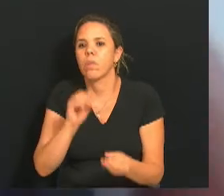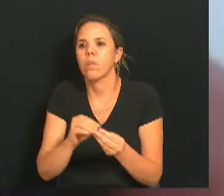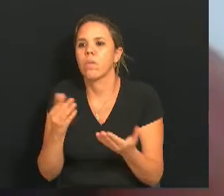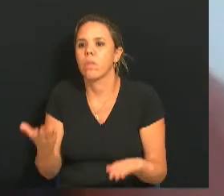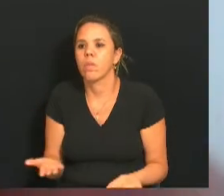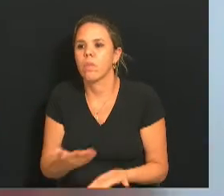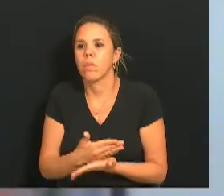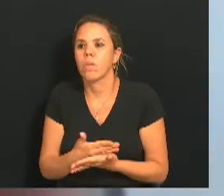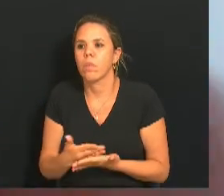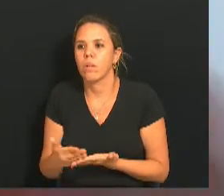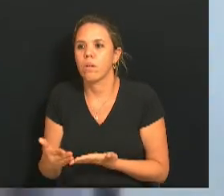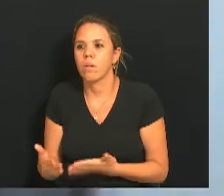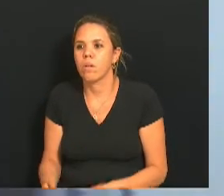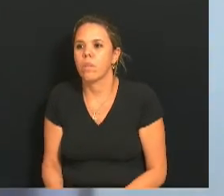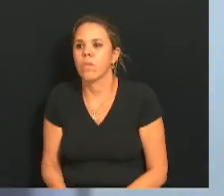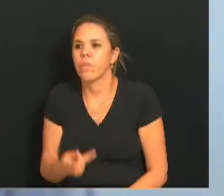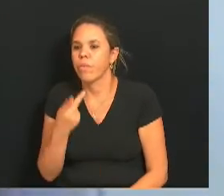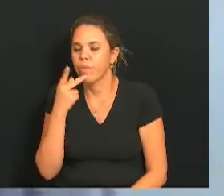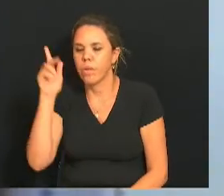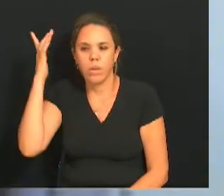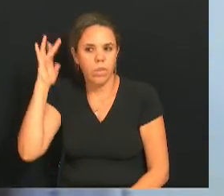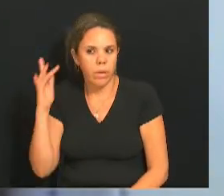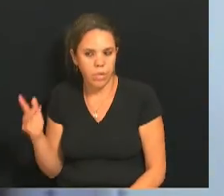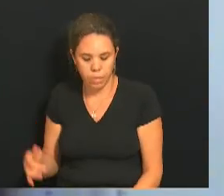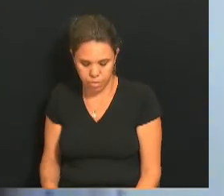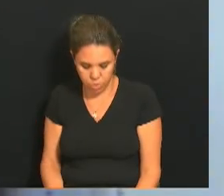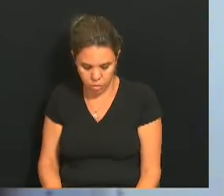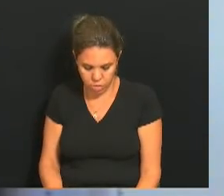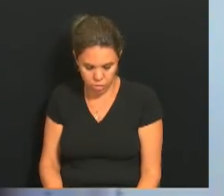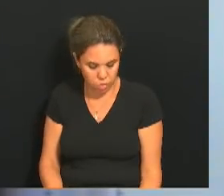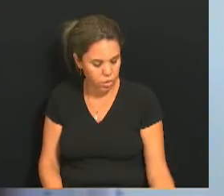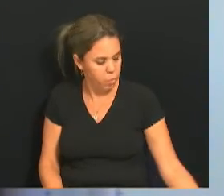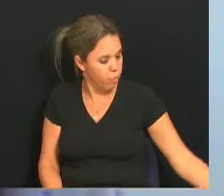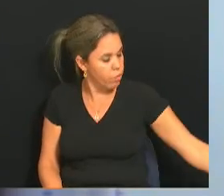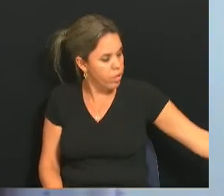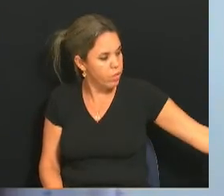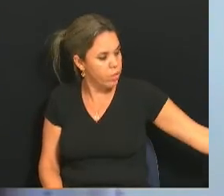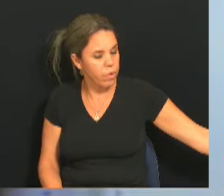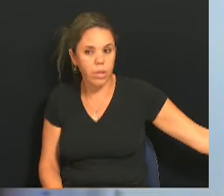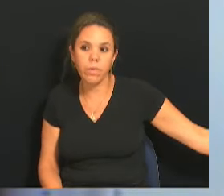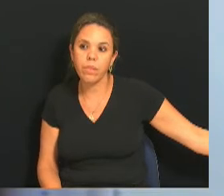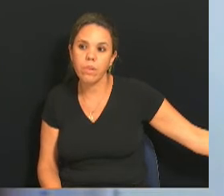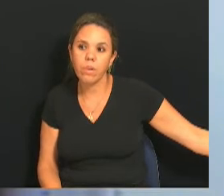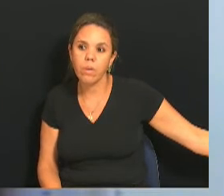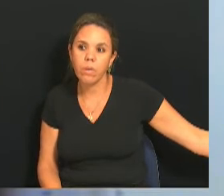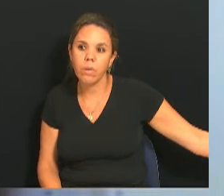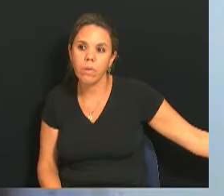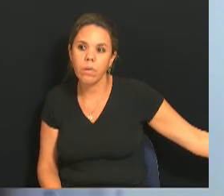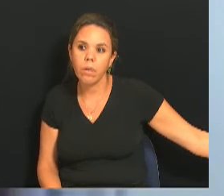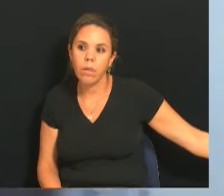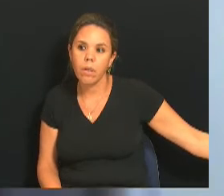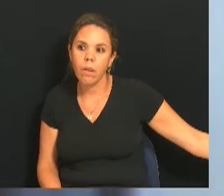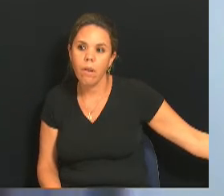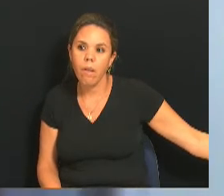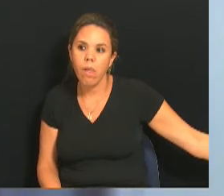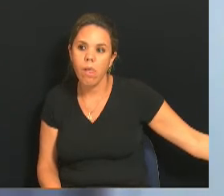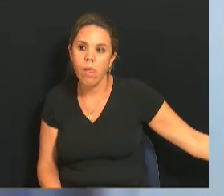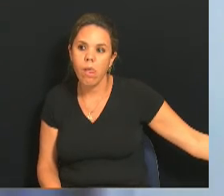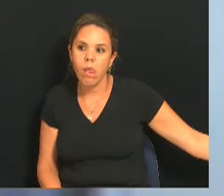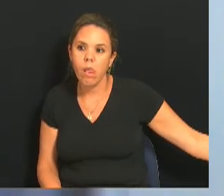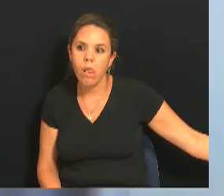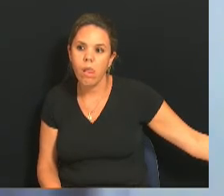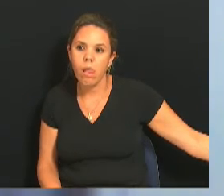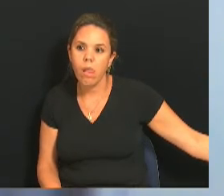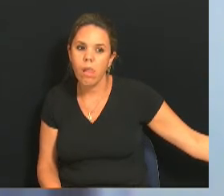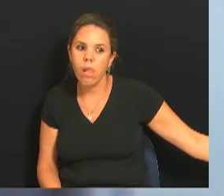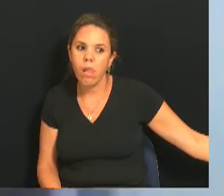começar pela fala da Guida. Talvez talvez falte um